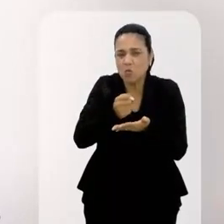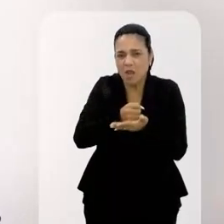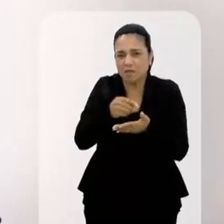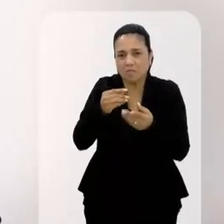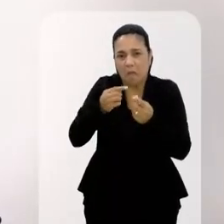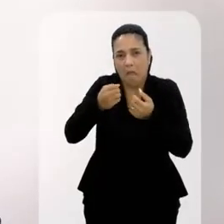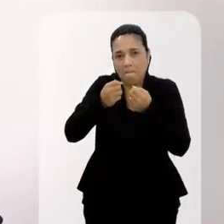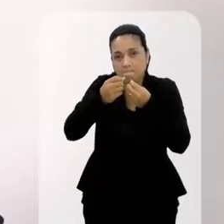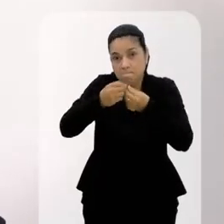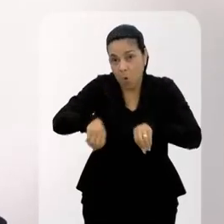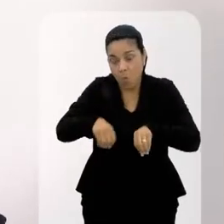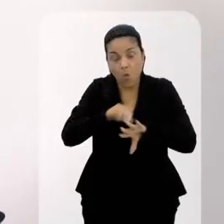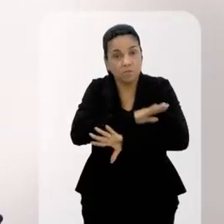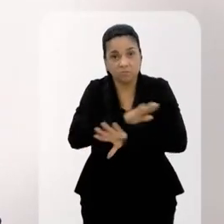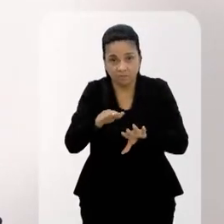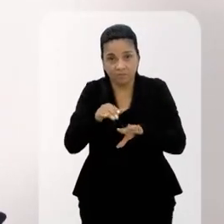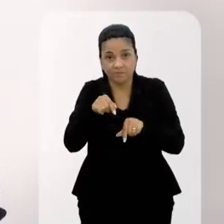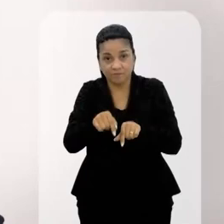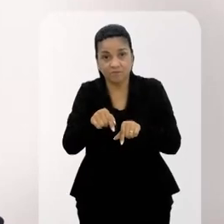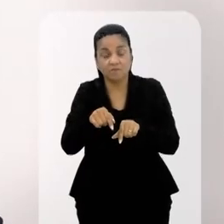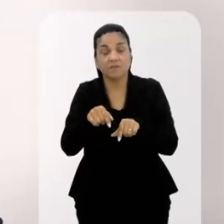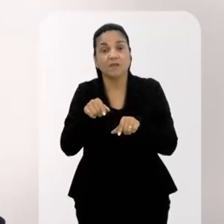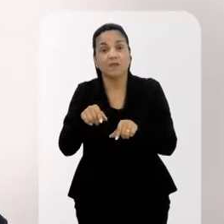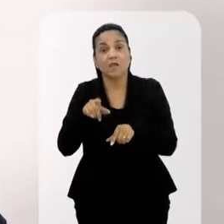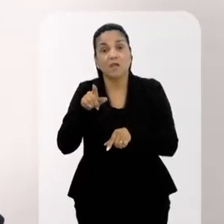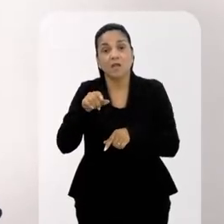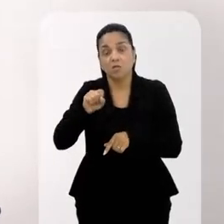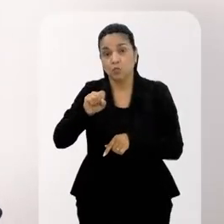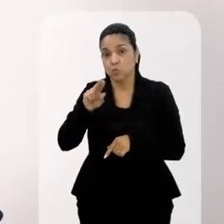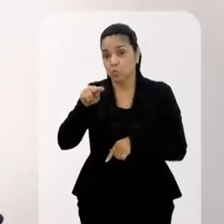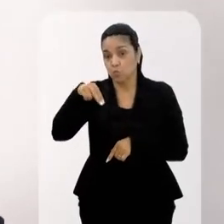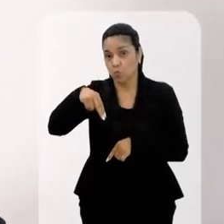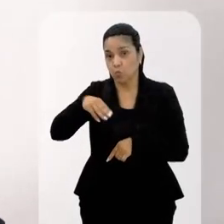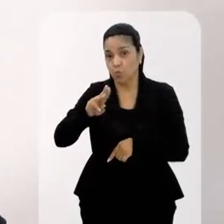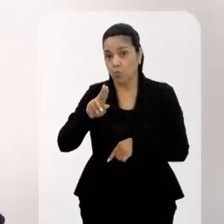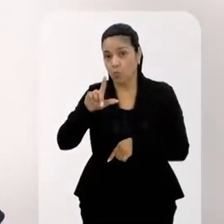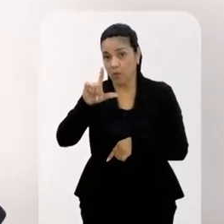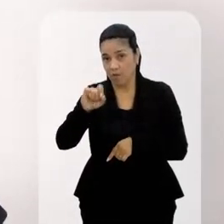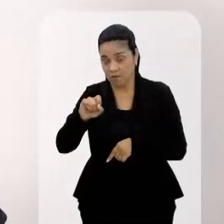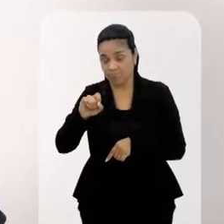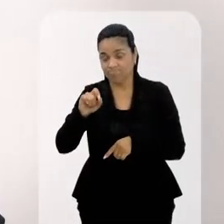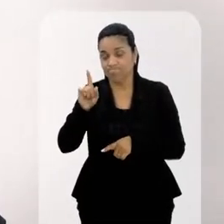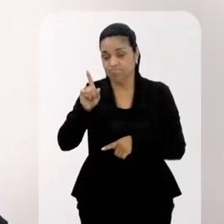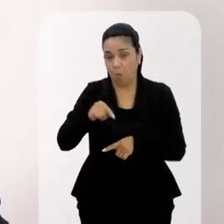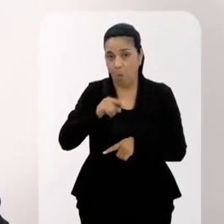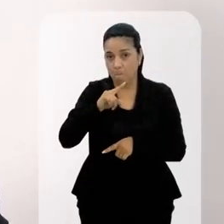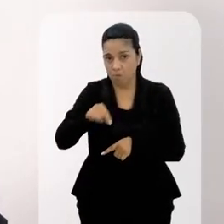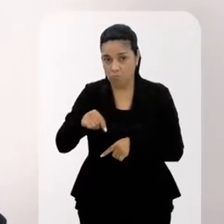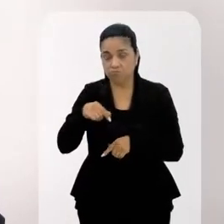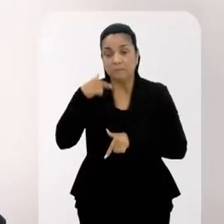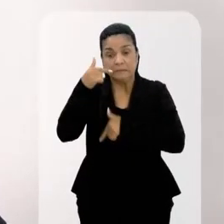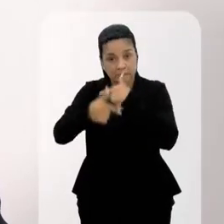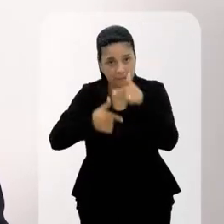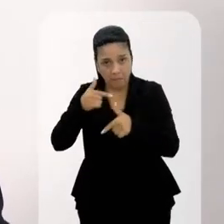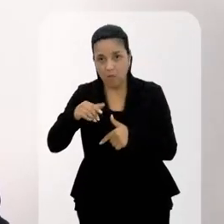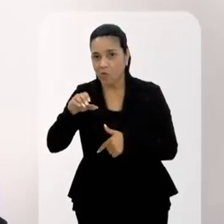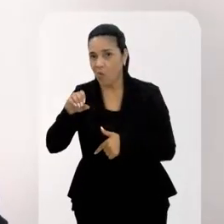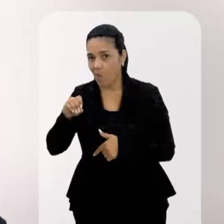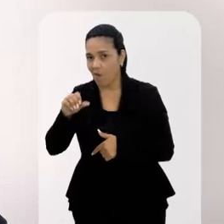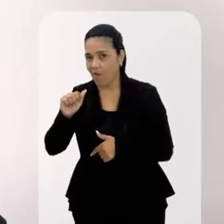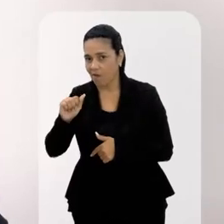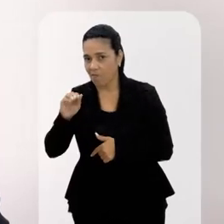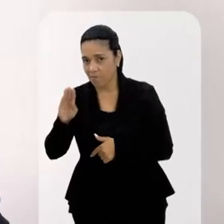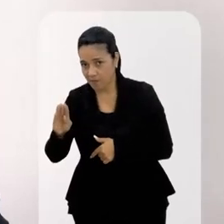descumprimento contratual. Hoje essa súmula ela foi derrubada, tá? Então foi um trabalho, inclusive, da OAB, um trabalho ferrenho, da nossa comissão